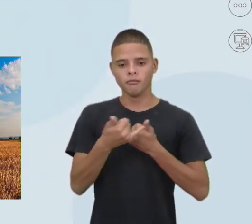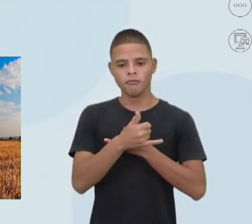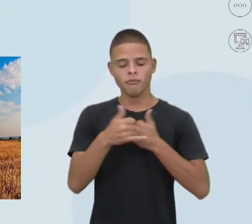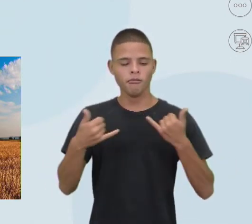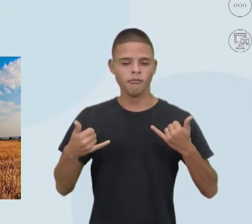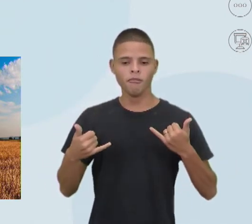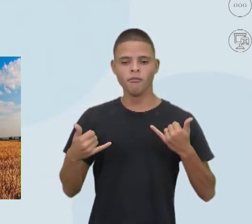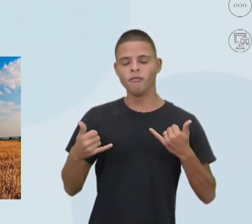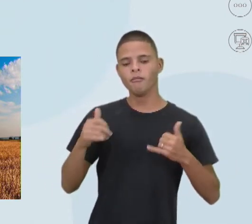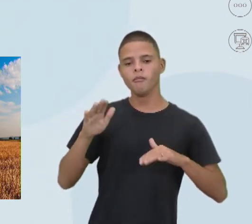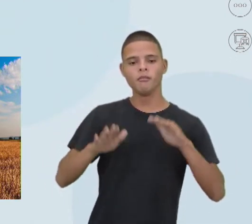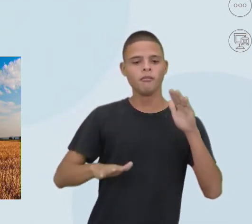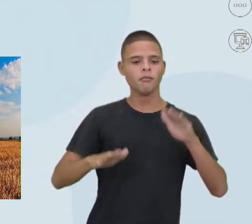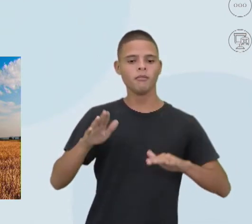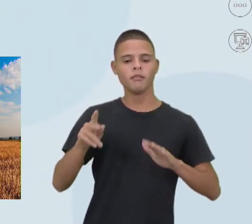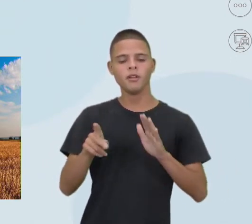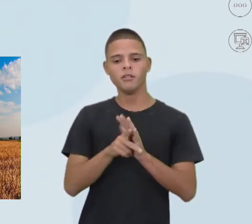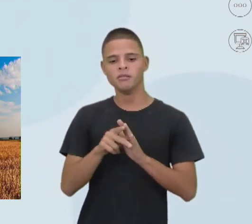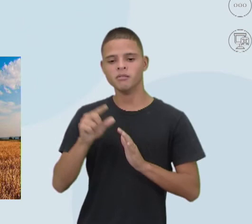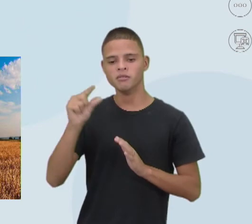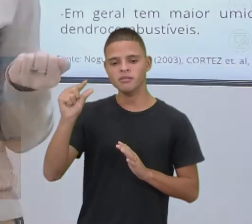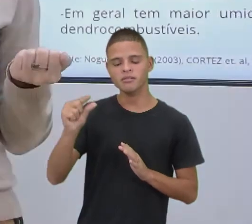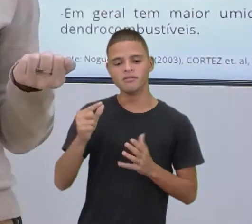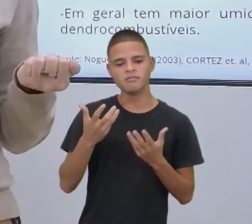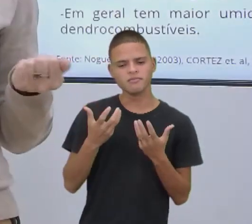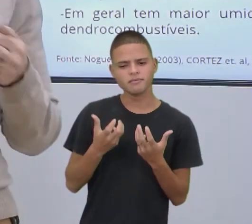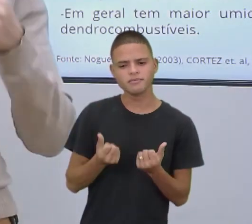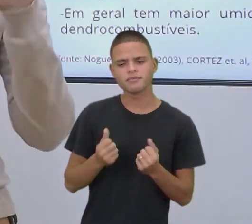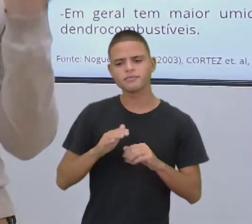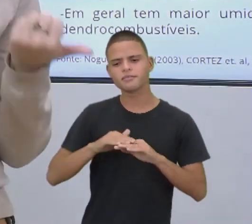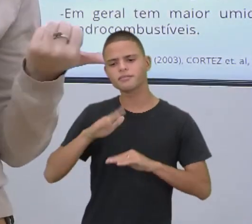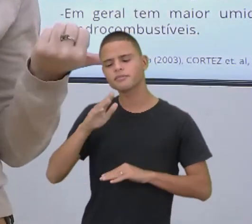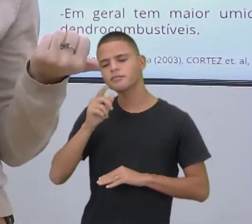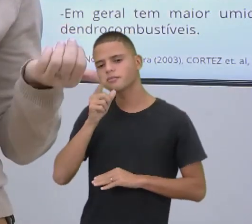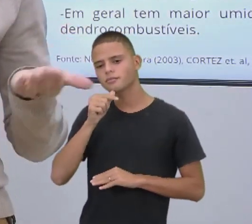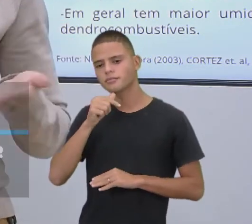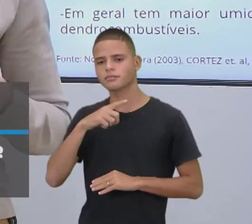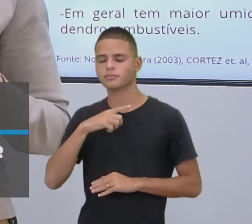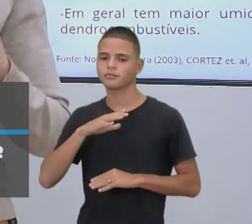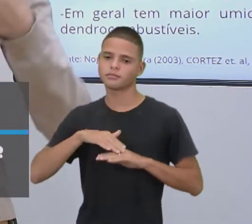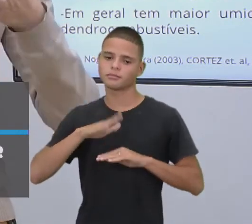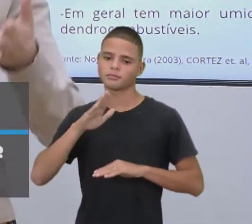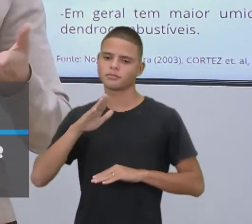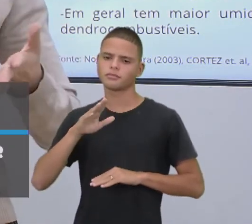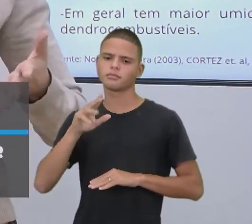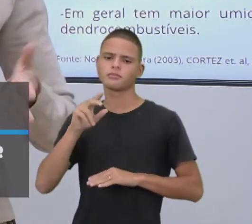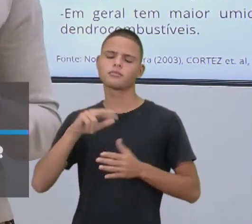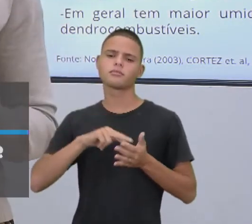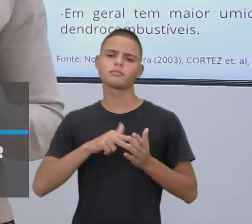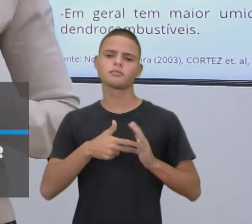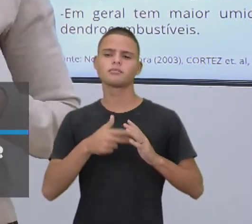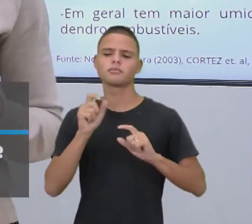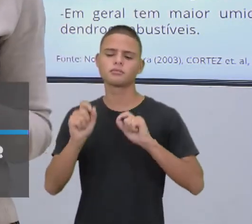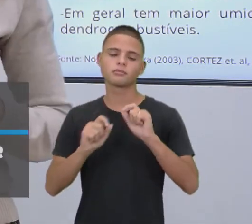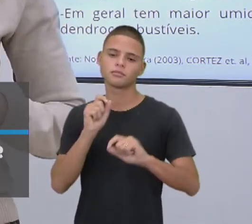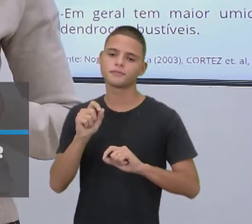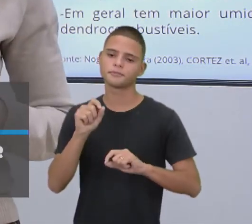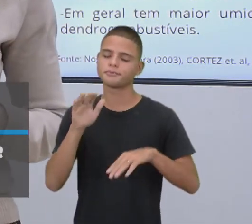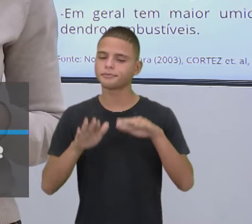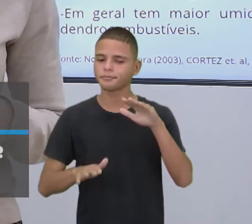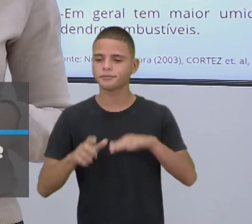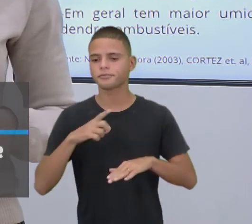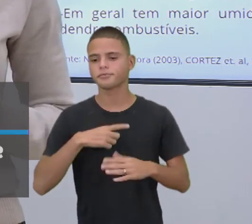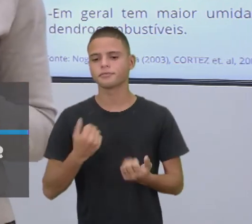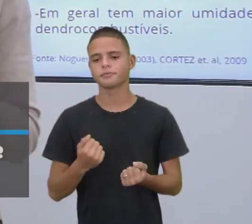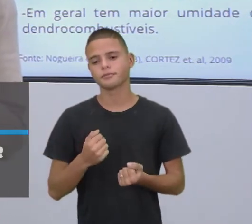pouco, o teor de umidade é maior do que nos combustíveis de madeira, né? Você vai falar, mas o que isso influencia? Às vezes influencia no